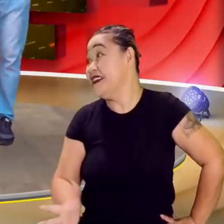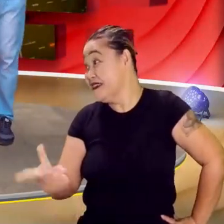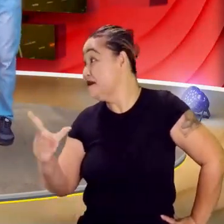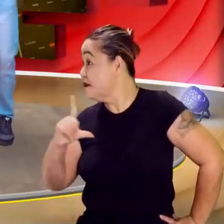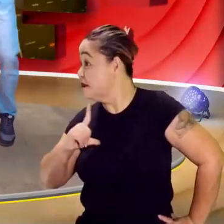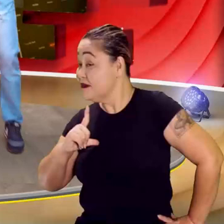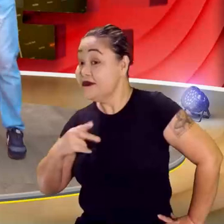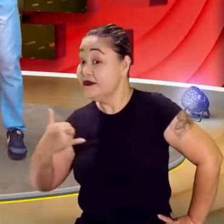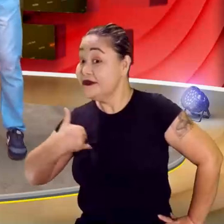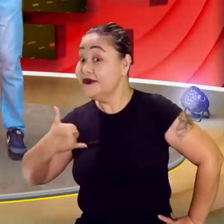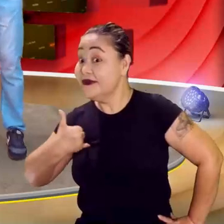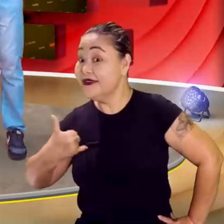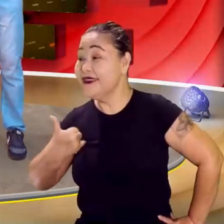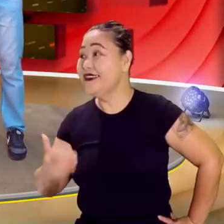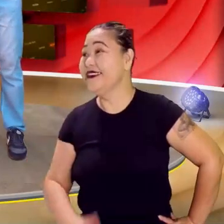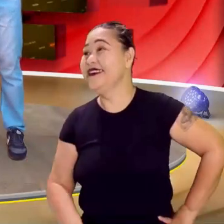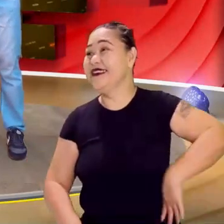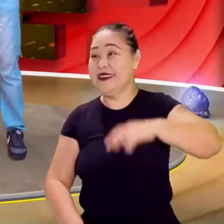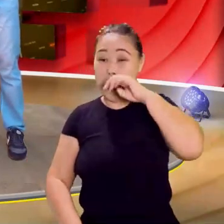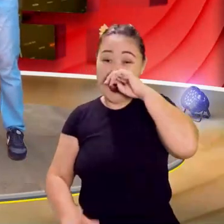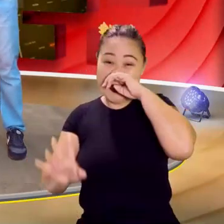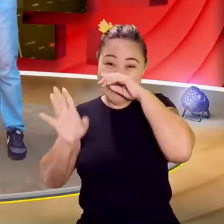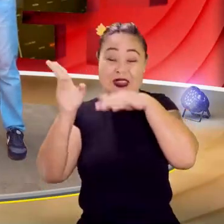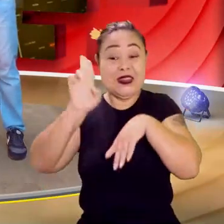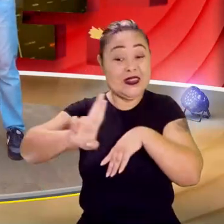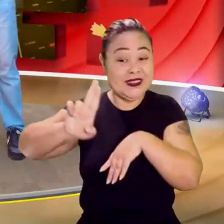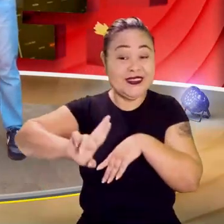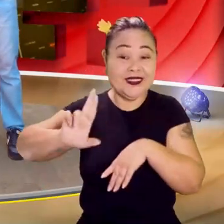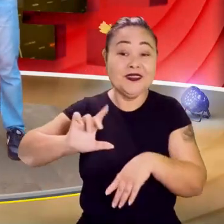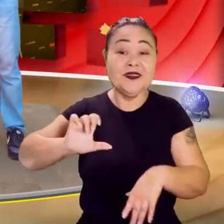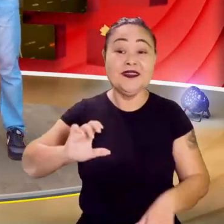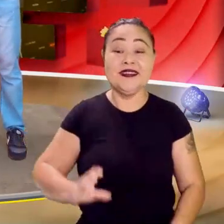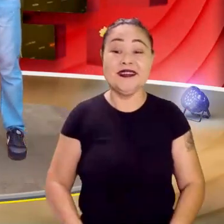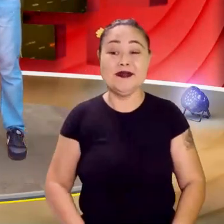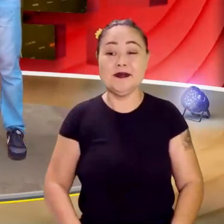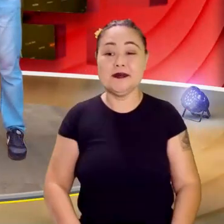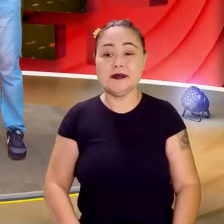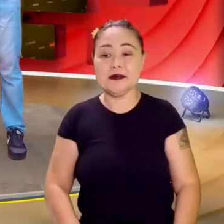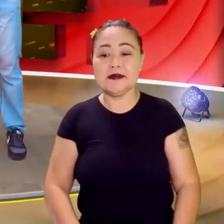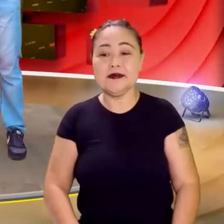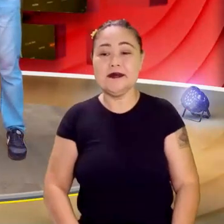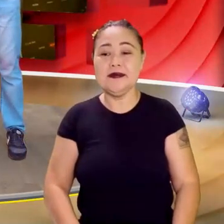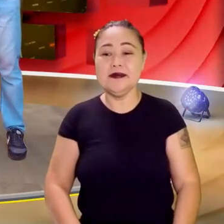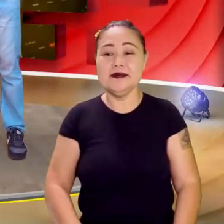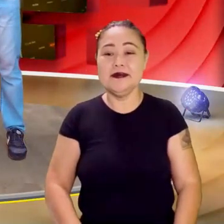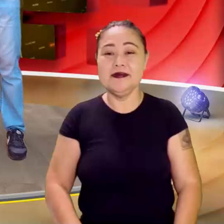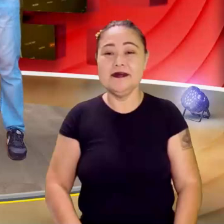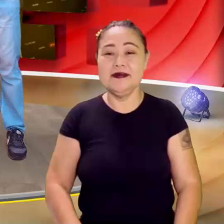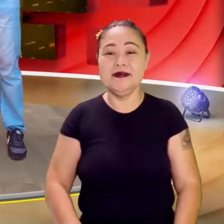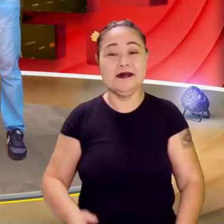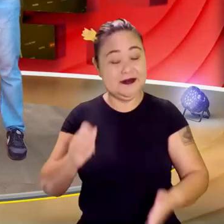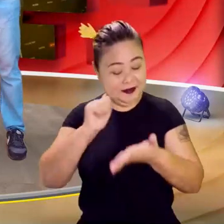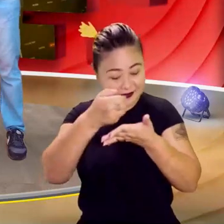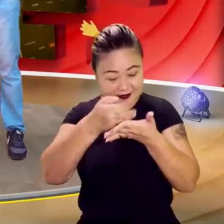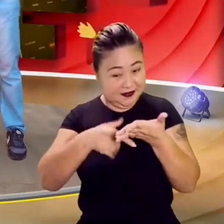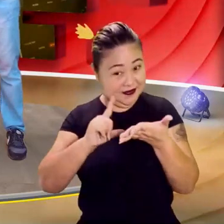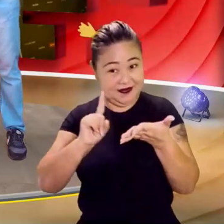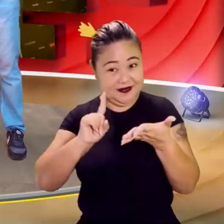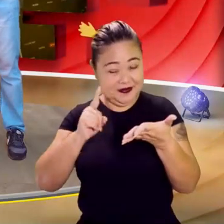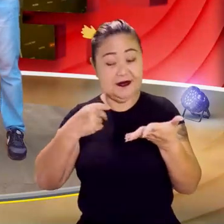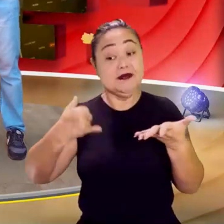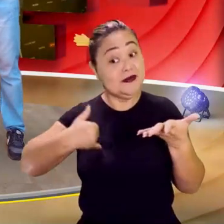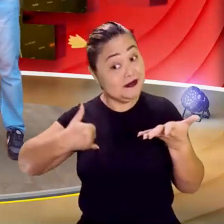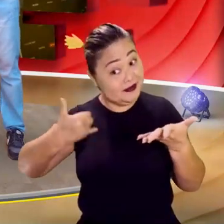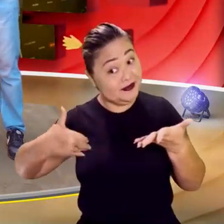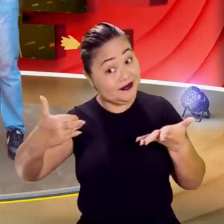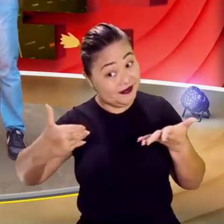Tem. Tem sim. Tem idade para usar óculos? Na verdade, eu acho que ele usa, só ele não lembra. Quando eu peguei lá meu batido lá, não tinha falado assim, ó,